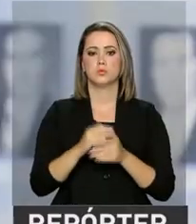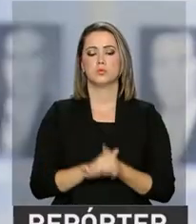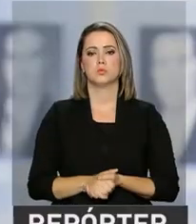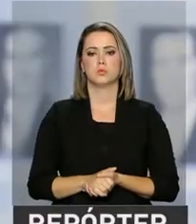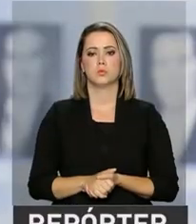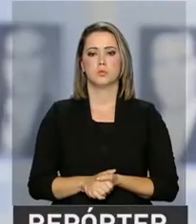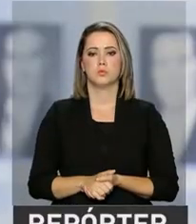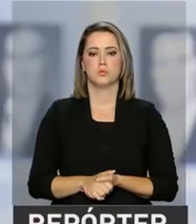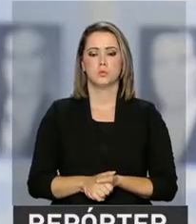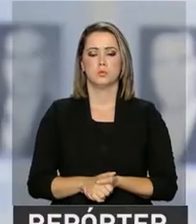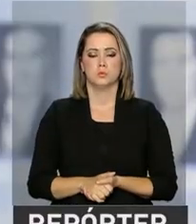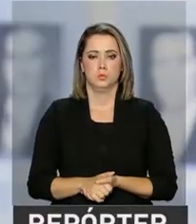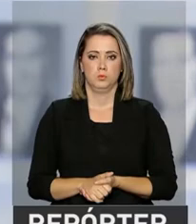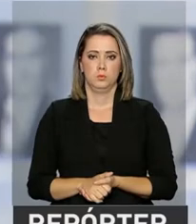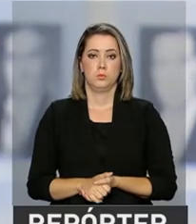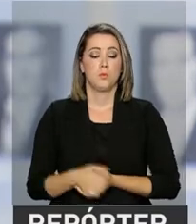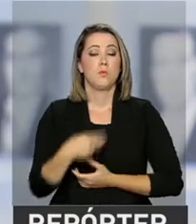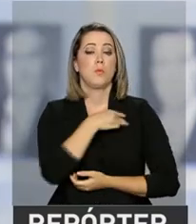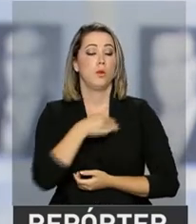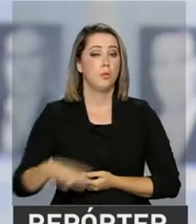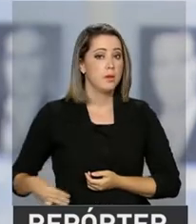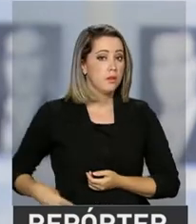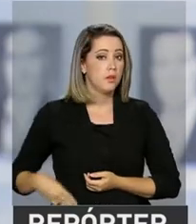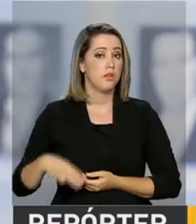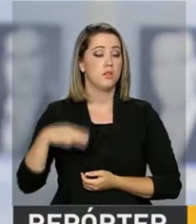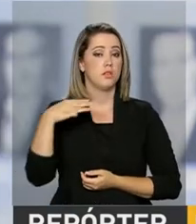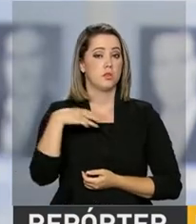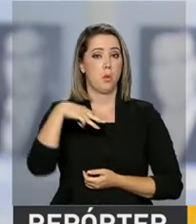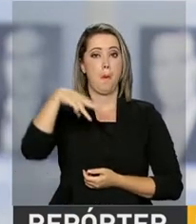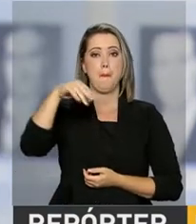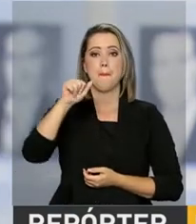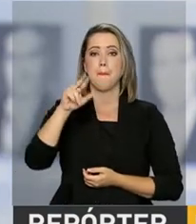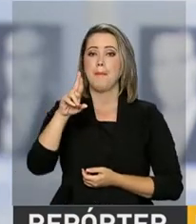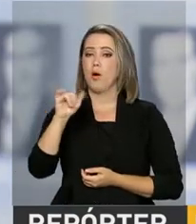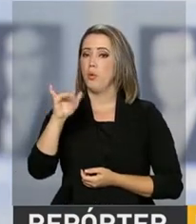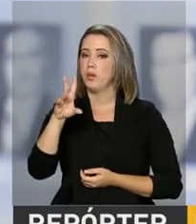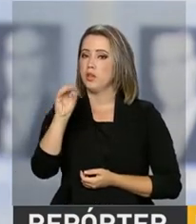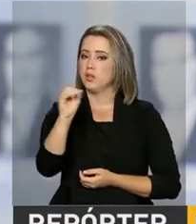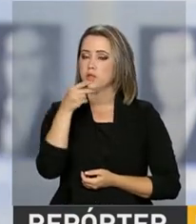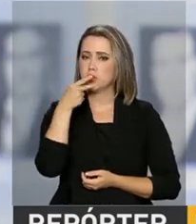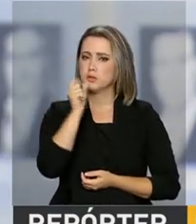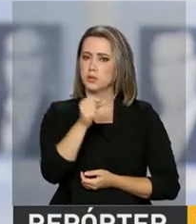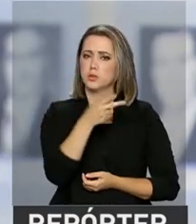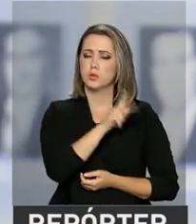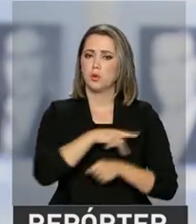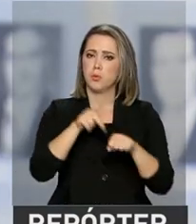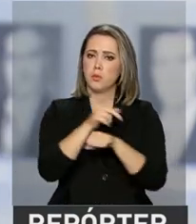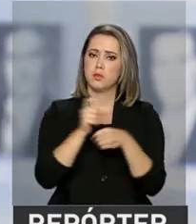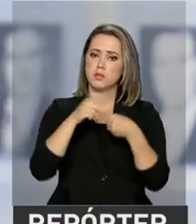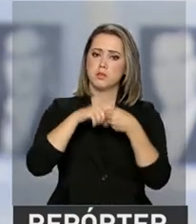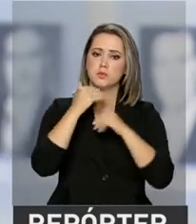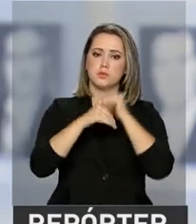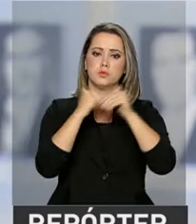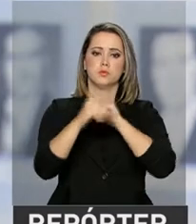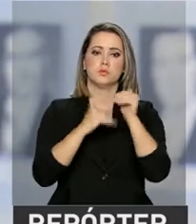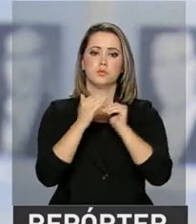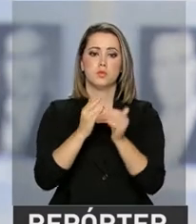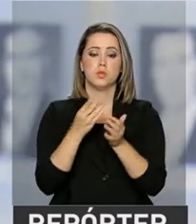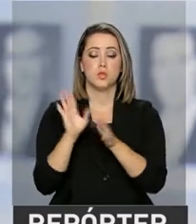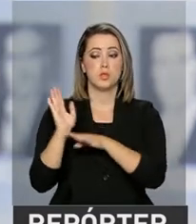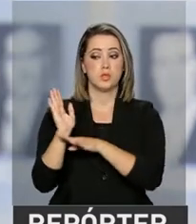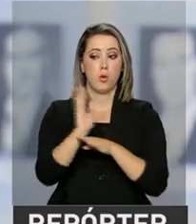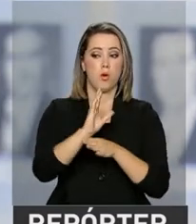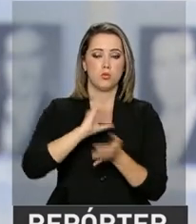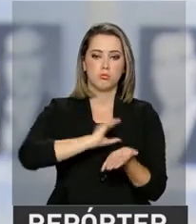ainda de acordo com o ministro maurício quintella o país vem reagindo em relação aos investimentos externos e